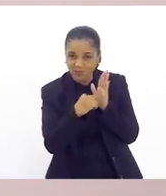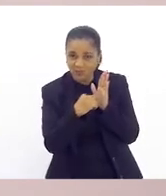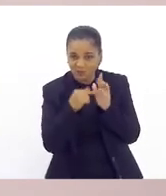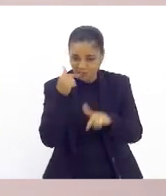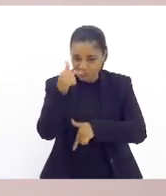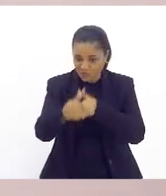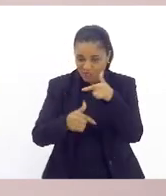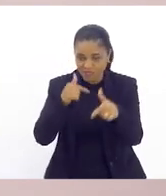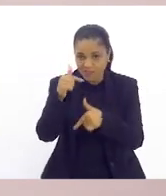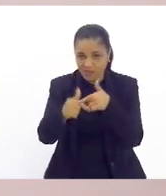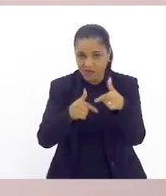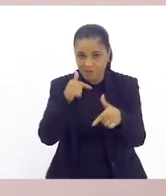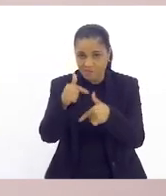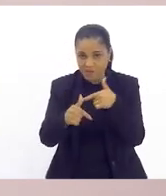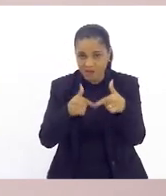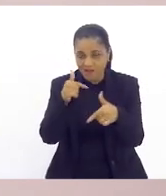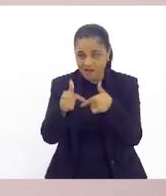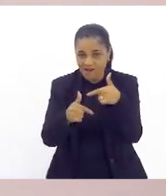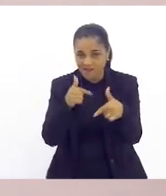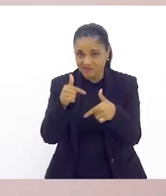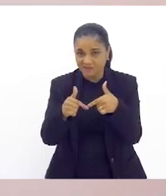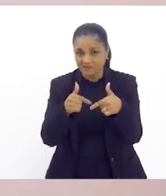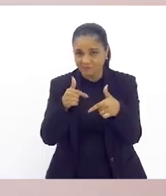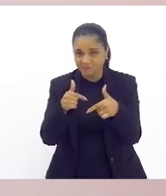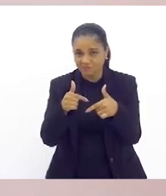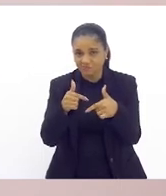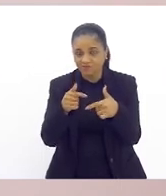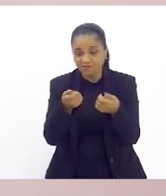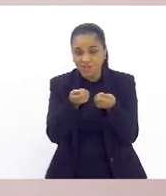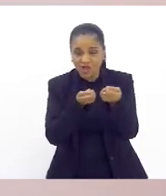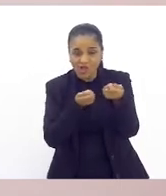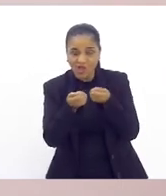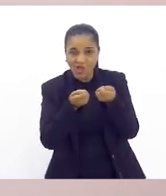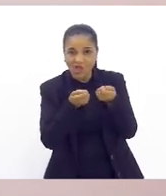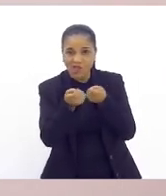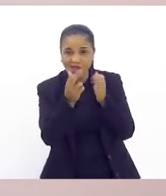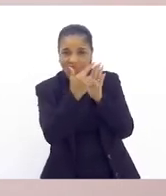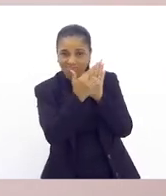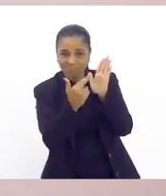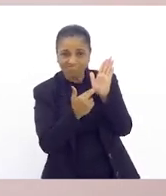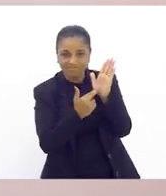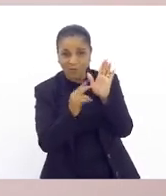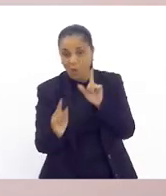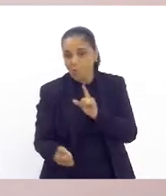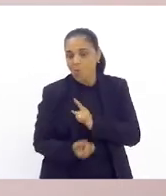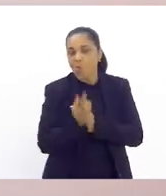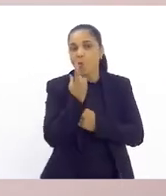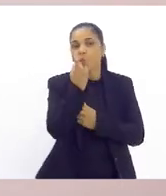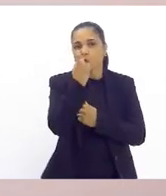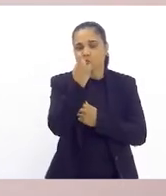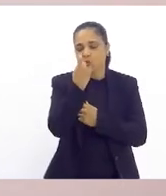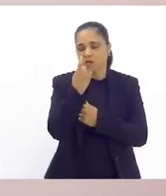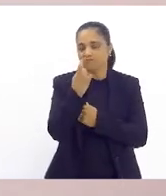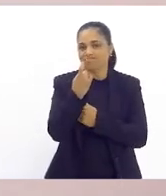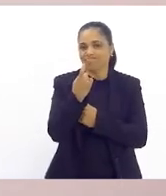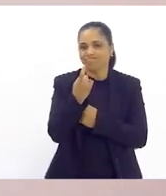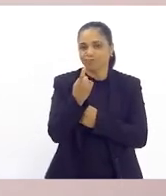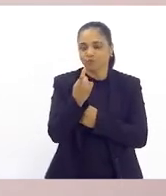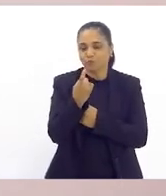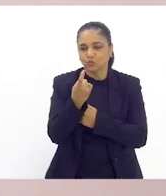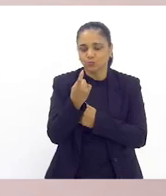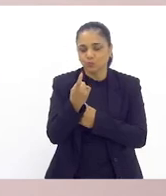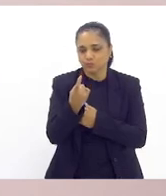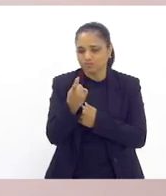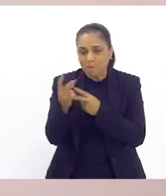para definir a questão de regulatória ele é único e ele não capta essas diferenças Então